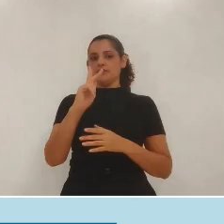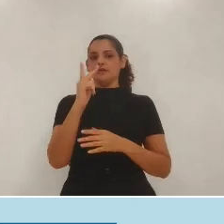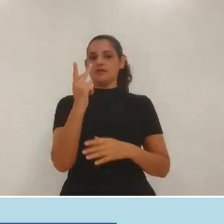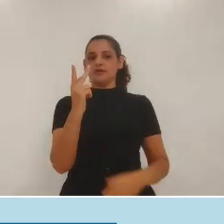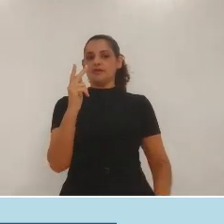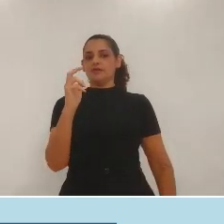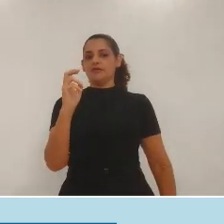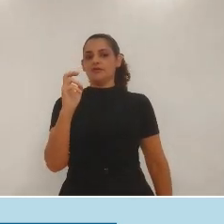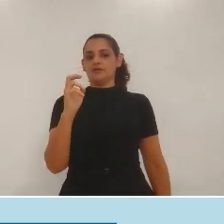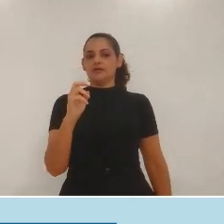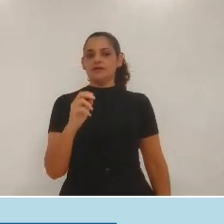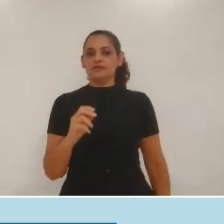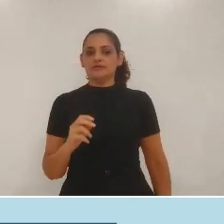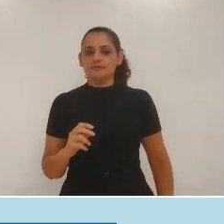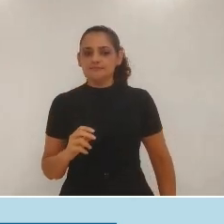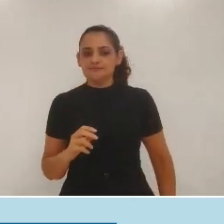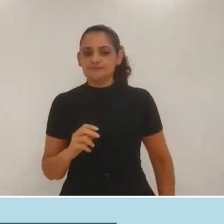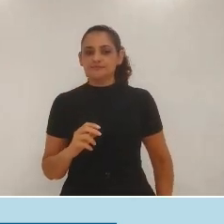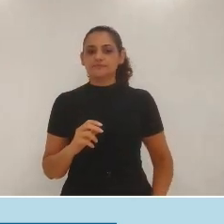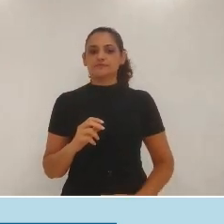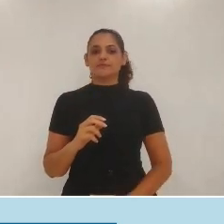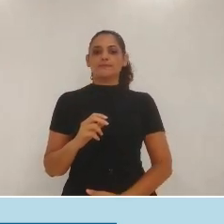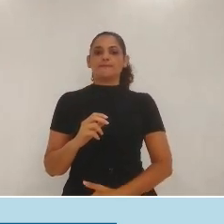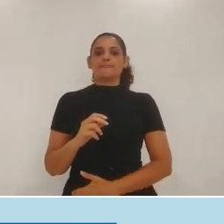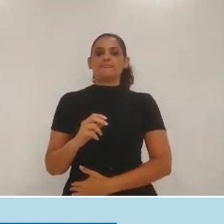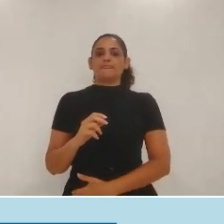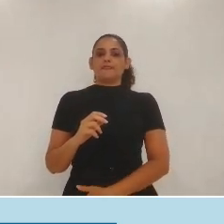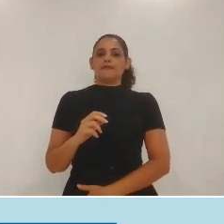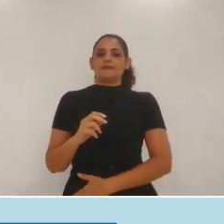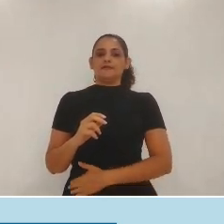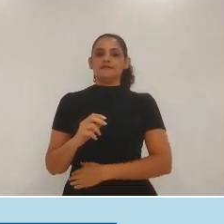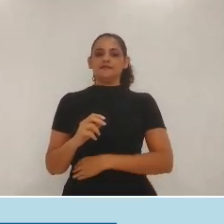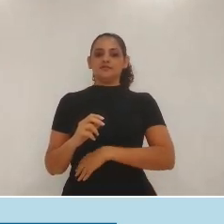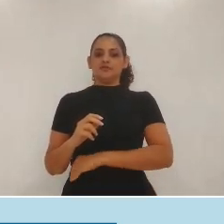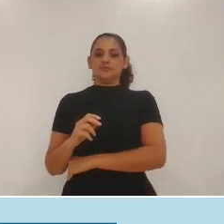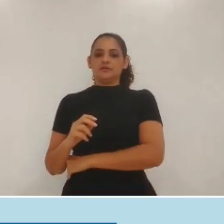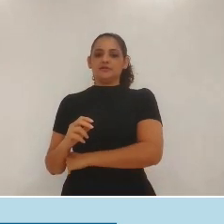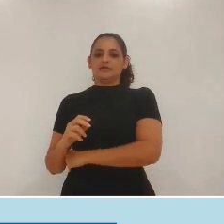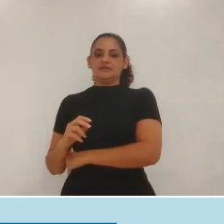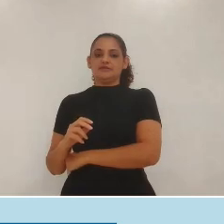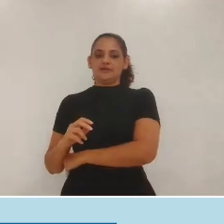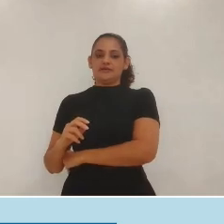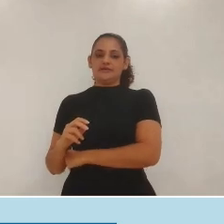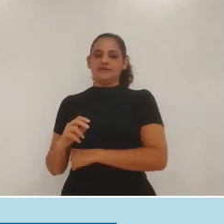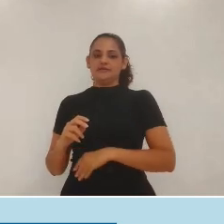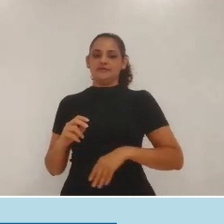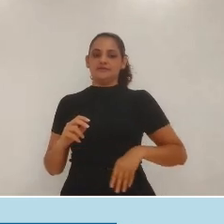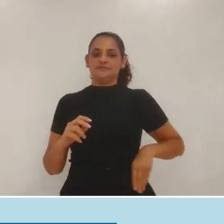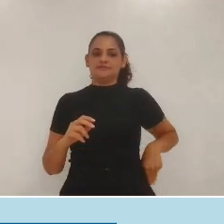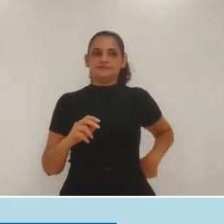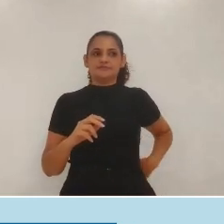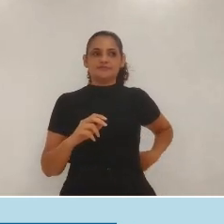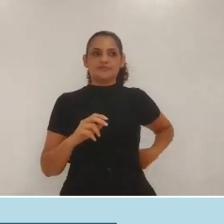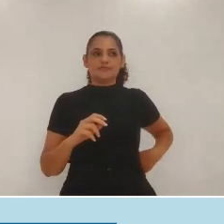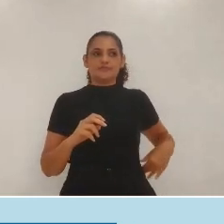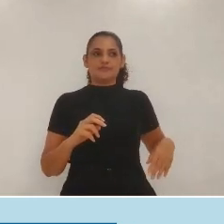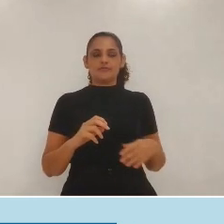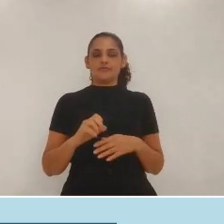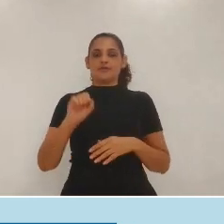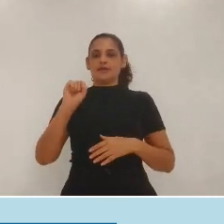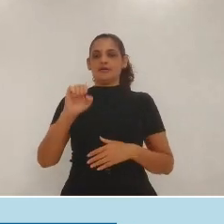esse slide tentando explicar o autismo, porque se encaixa, porque elas são realmente ali